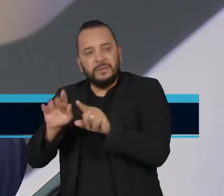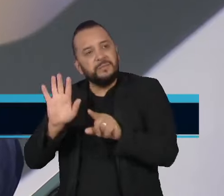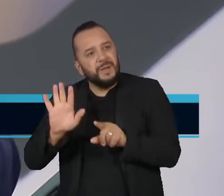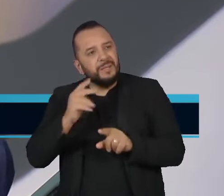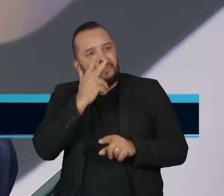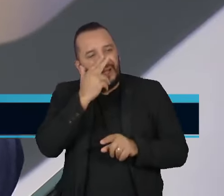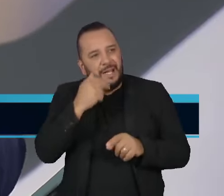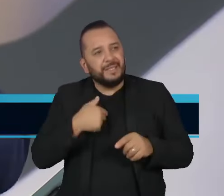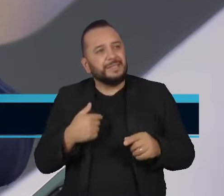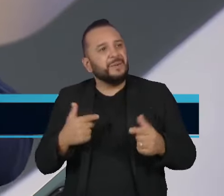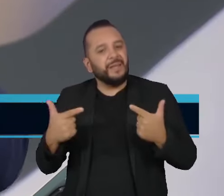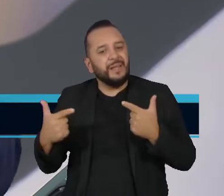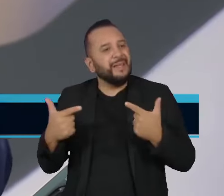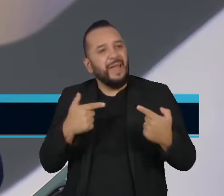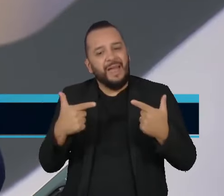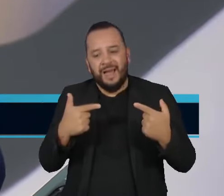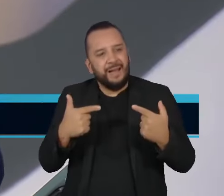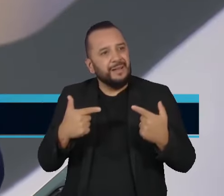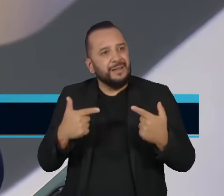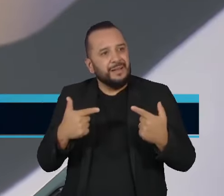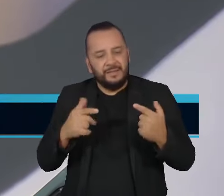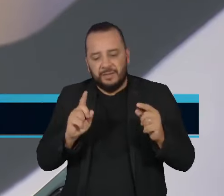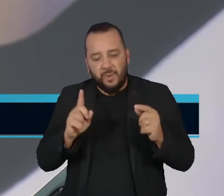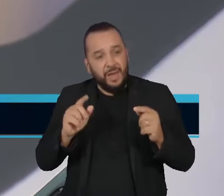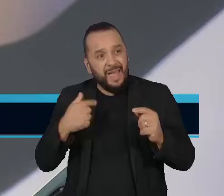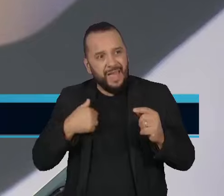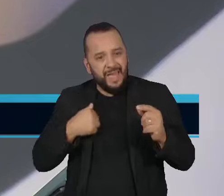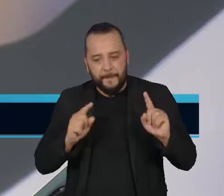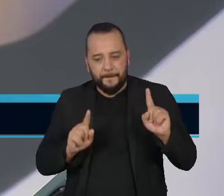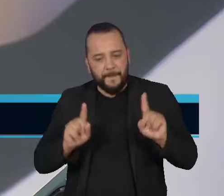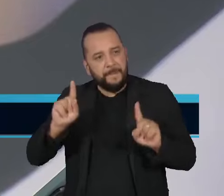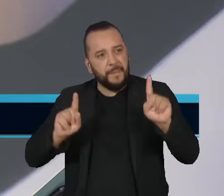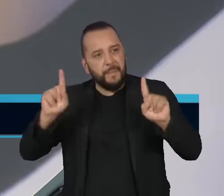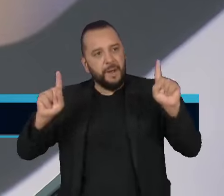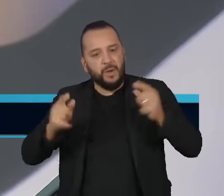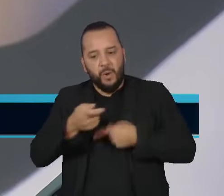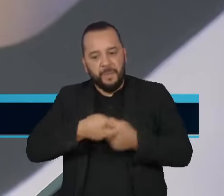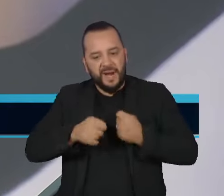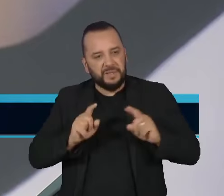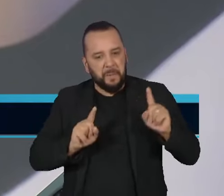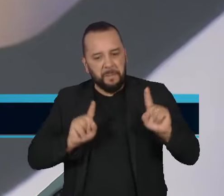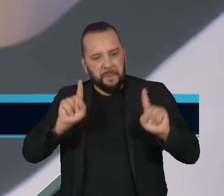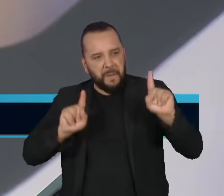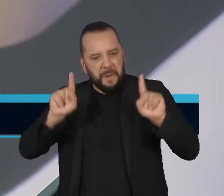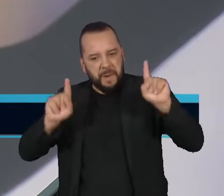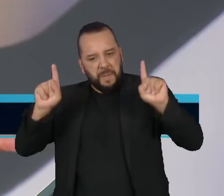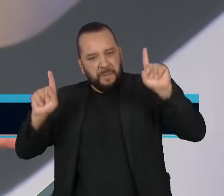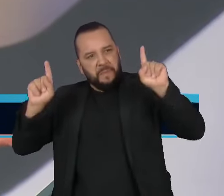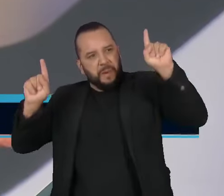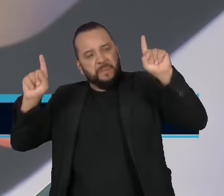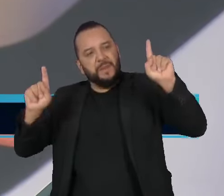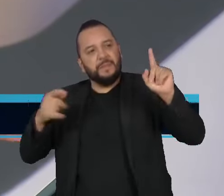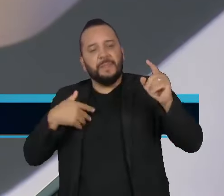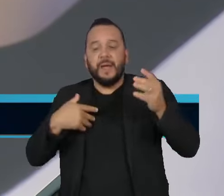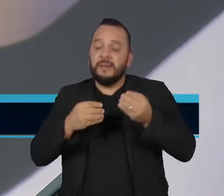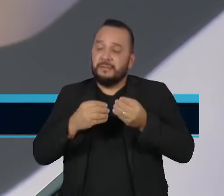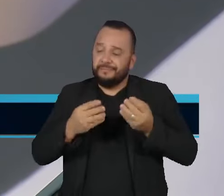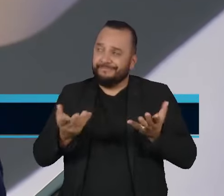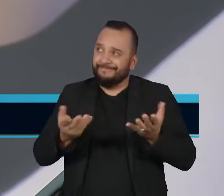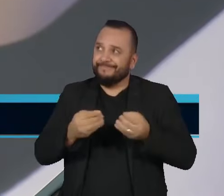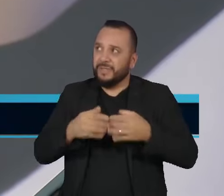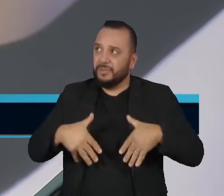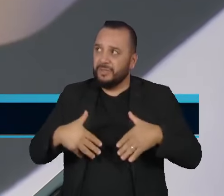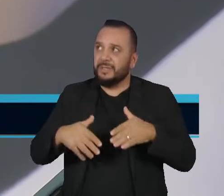guerra tecnológica, de uma guerra comercial, e, naturalmente, isso compromete o crescimento da economia mundial, o